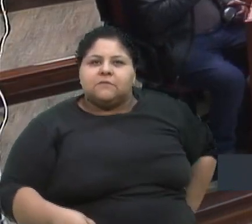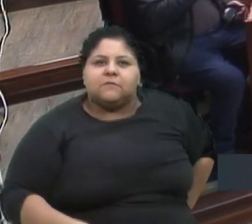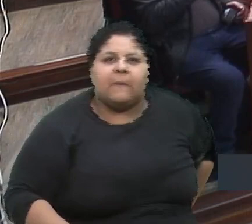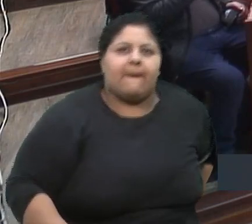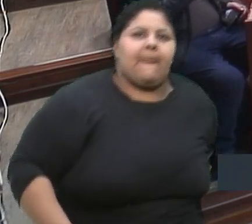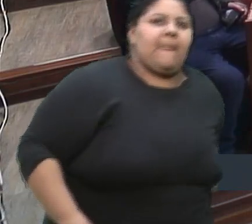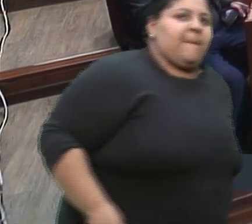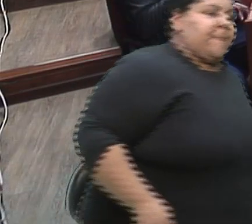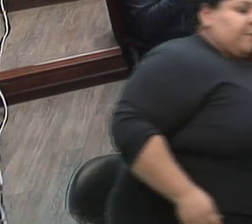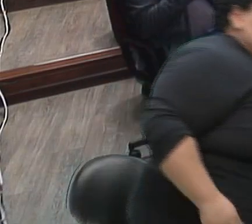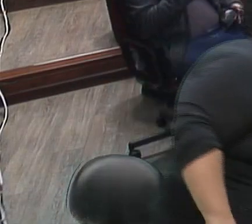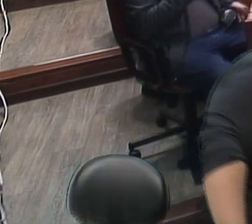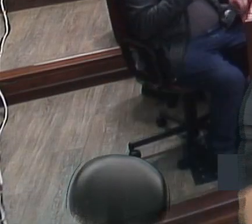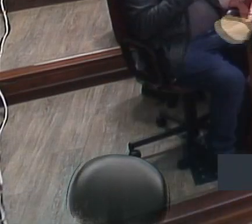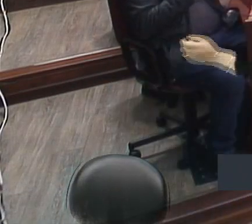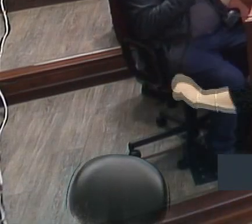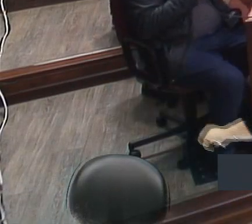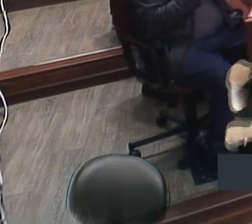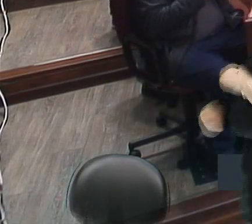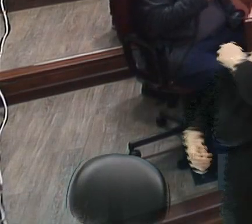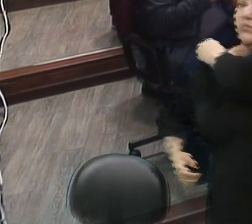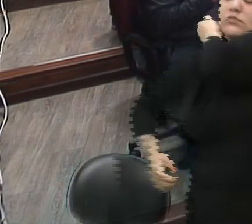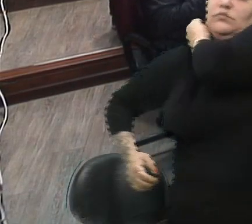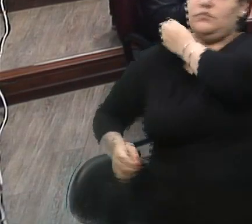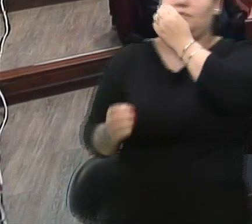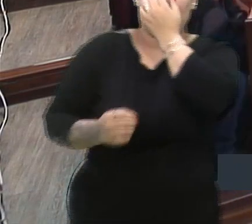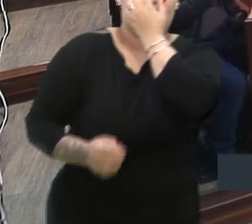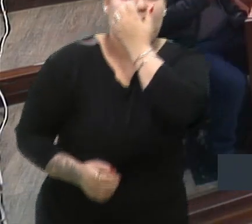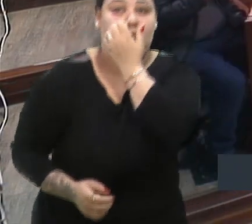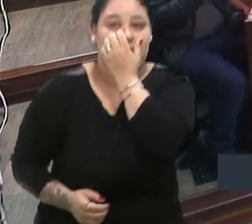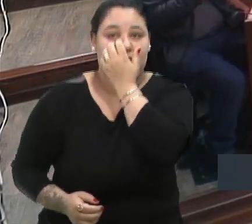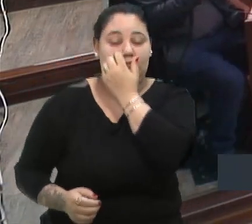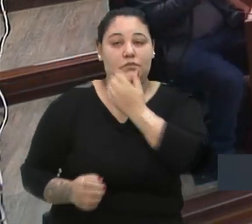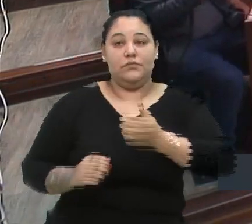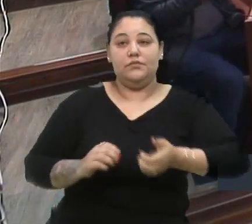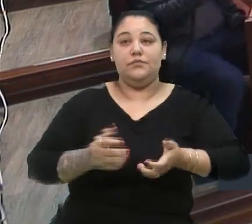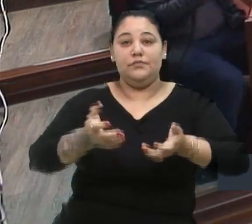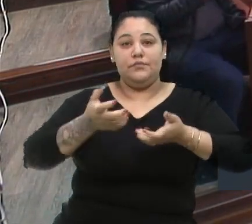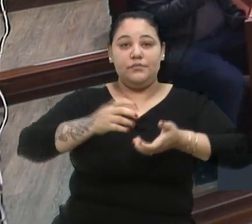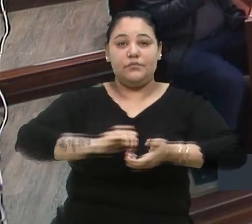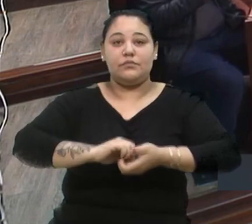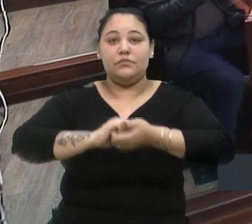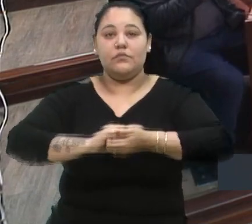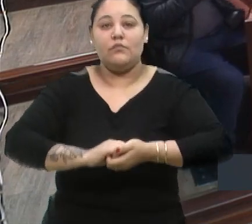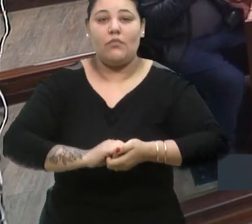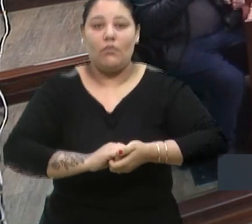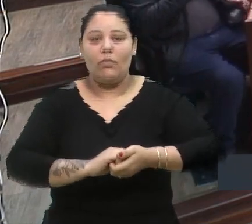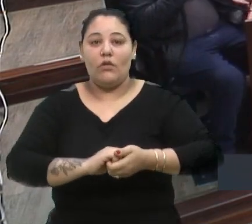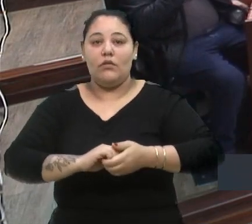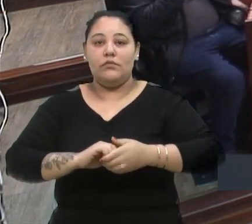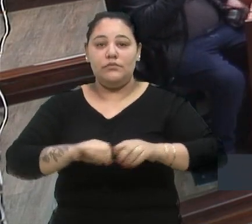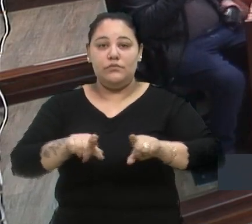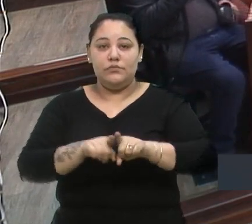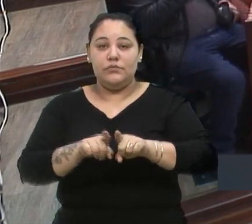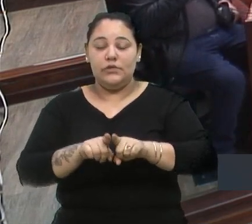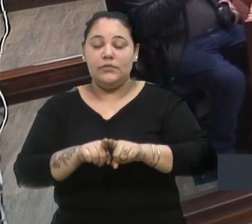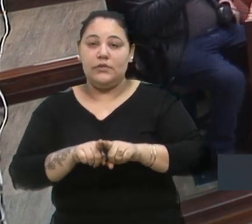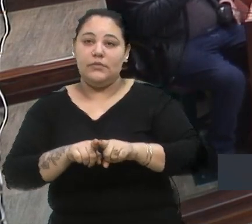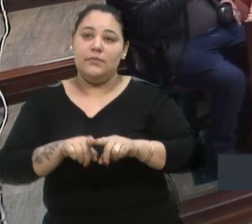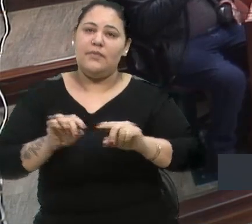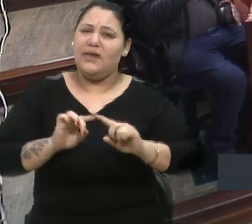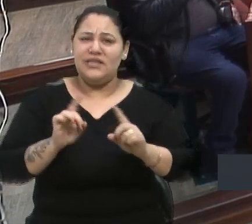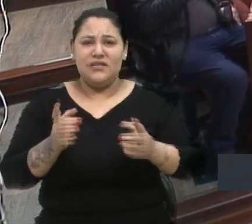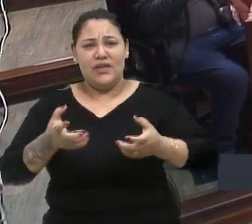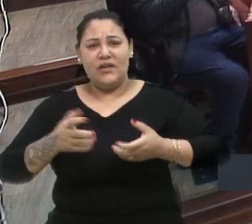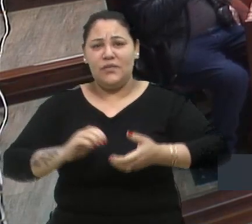quero lhe cumprimentar por esse trabalho que o senhor vem fazendo aí, mas eu quero lhe cumprimentar ainda pelo aquele trabalho